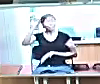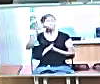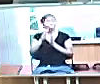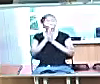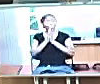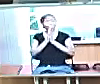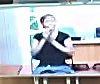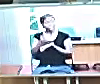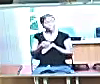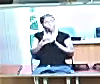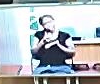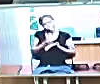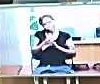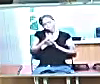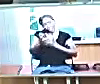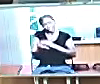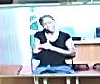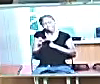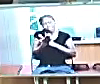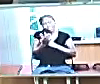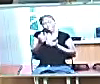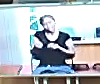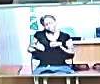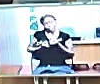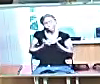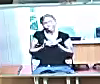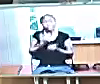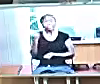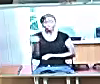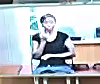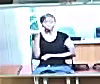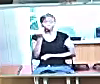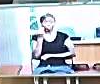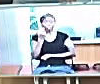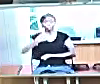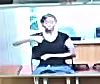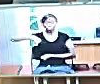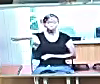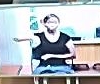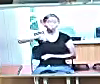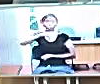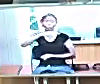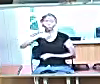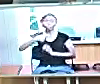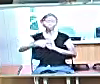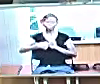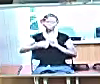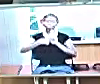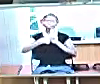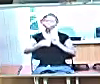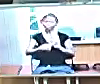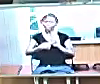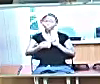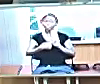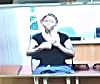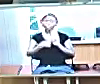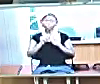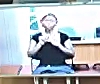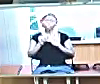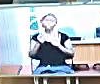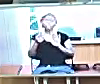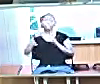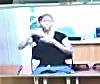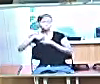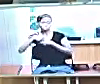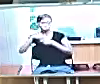vai continuar recebendo então assim pra gente isso é importante para os nosso a nossa apresentação é tanto no